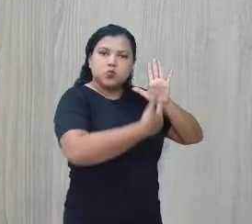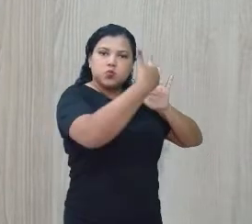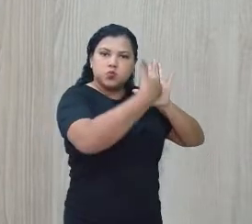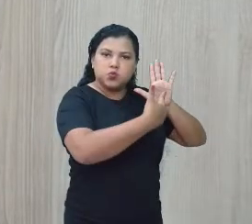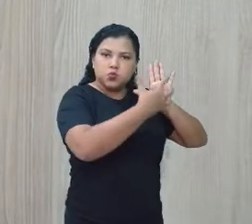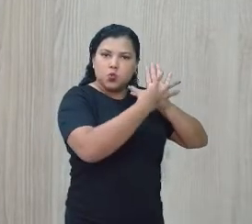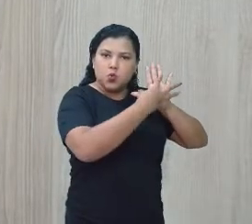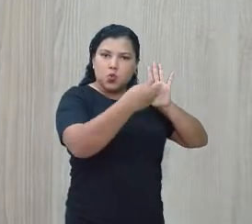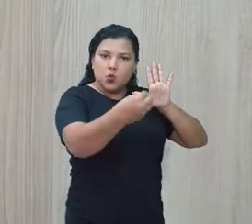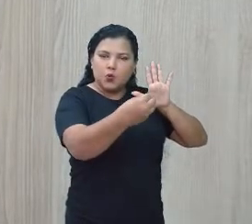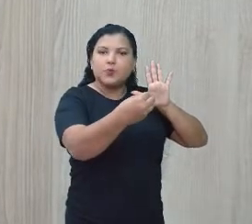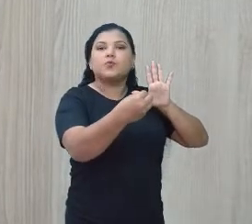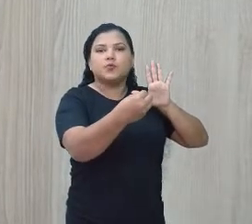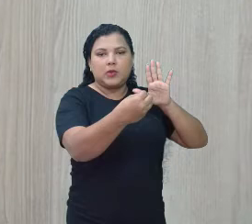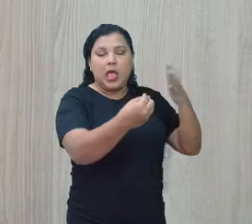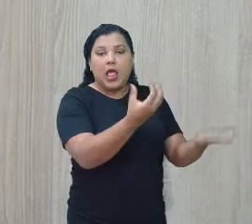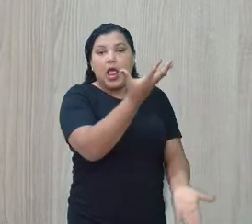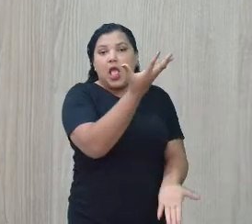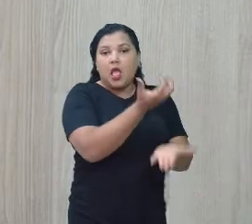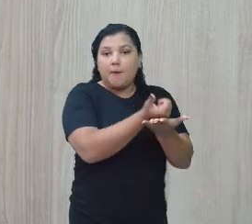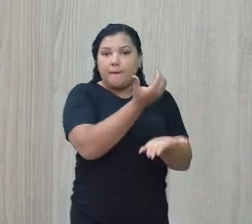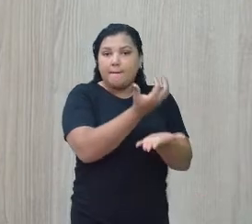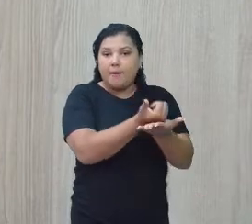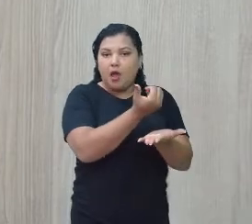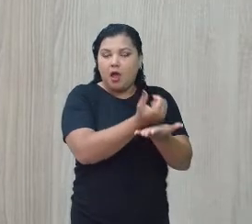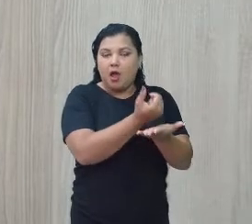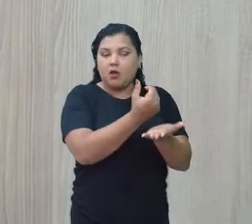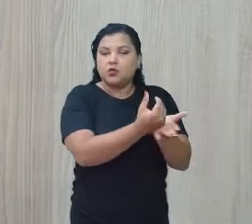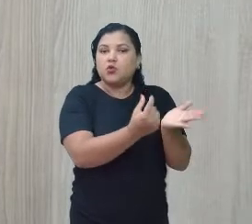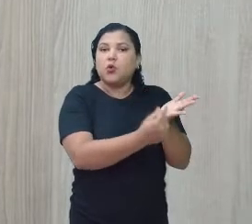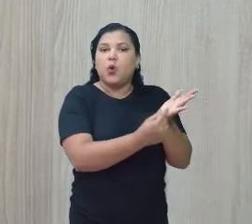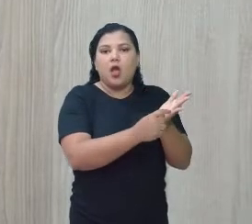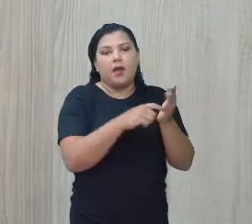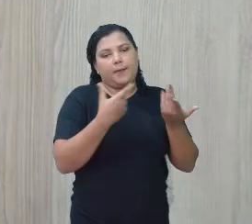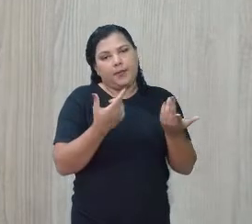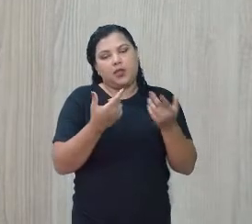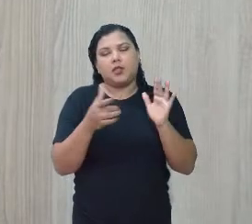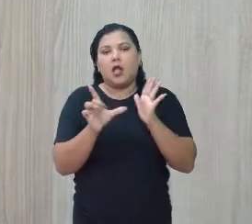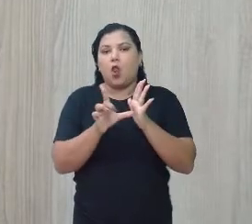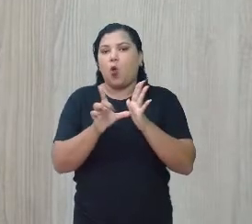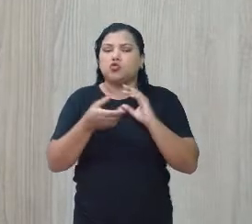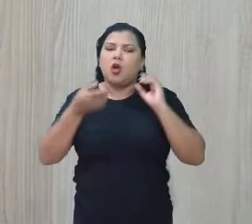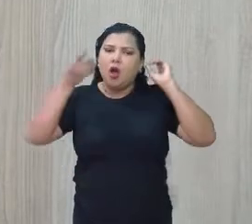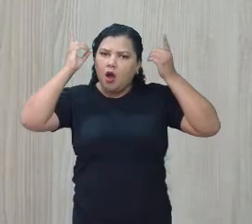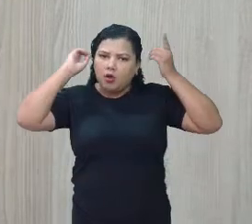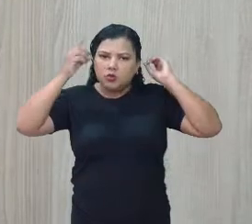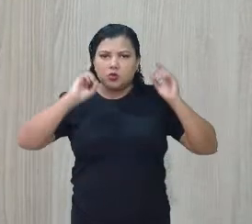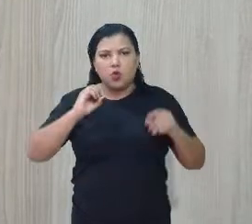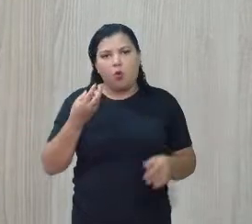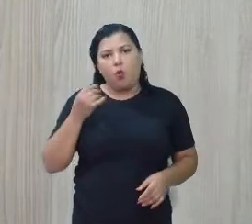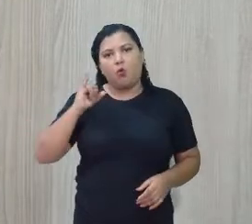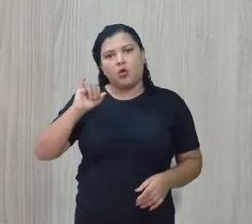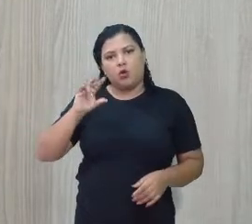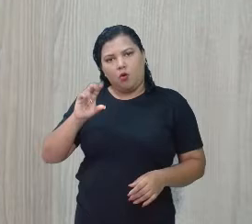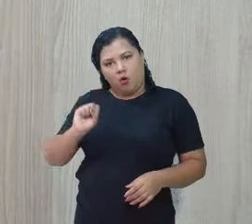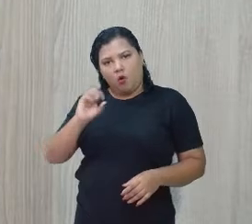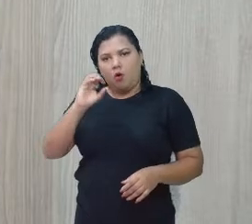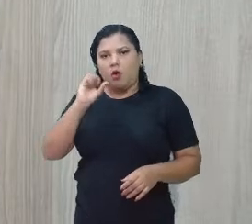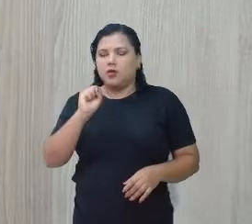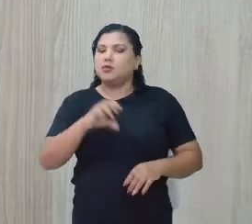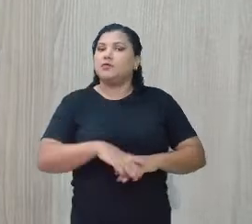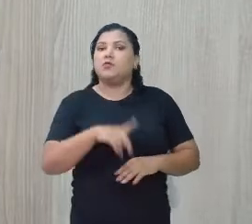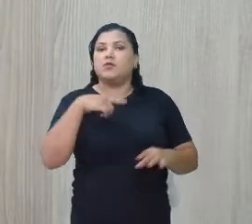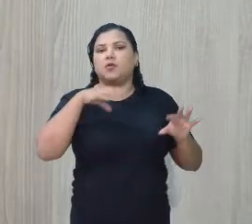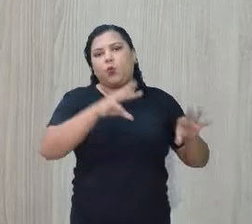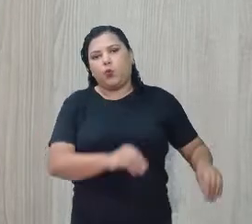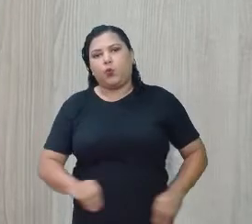QR Code referente ao sistema operacional do seu celular, seja ele Android ou iOS, certo? Você vai ser